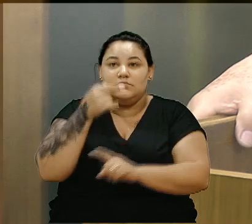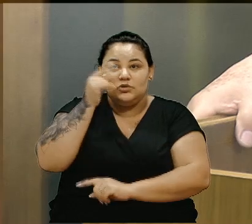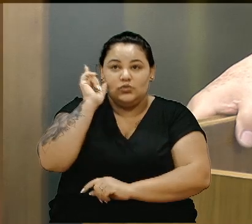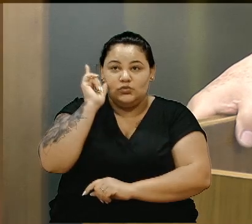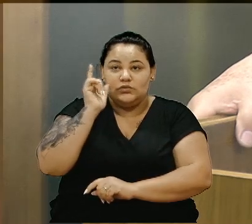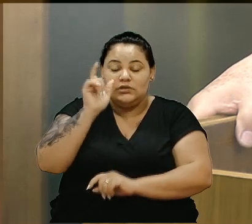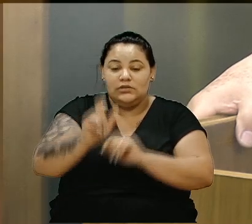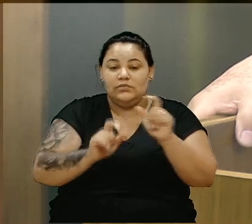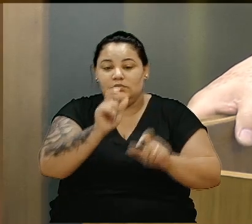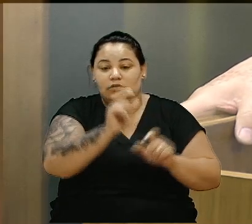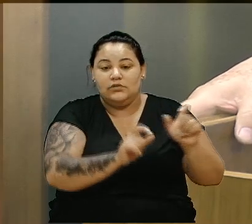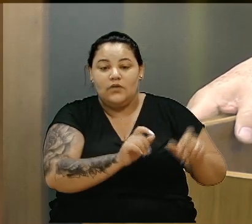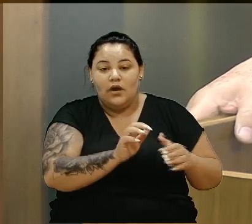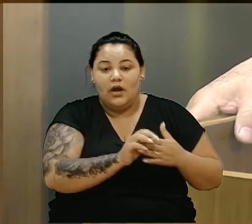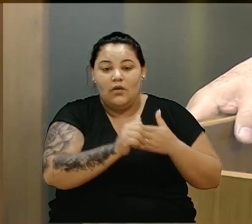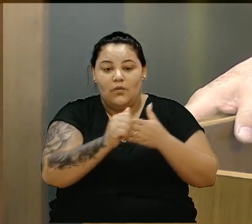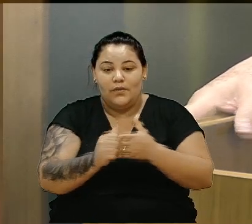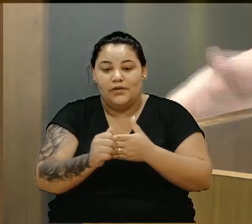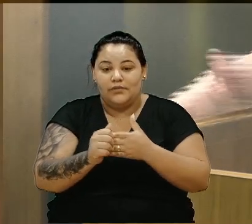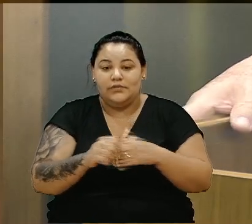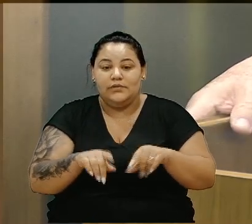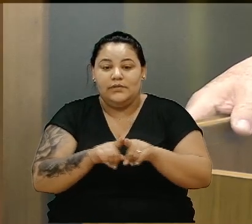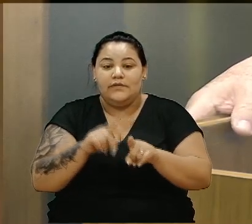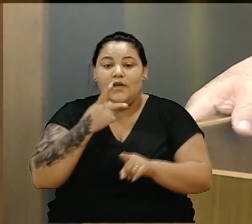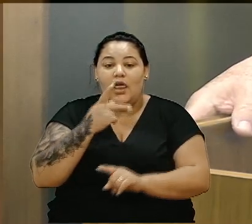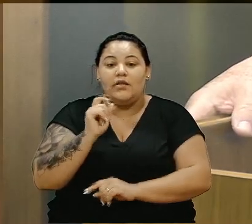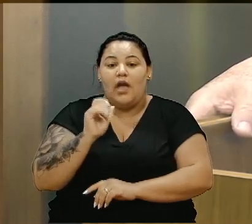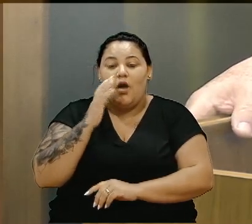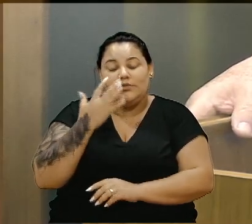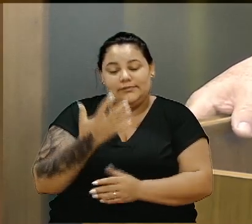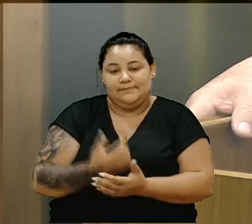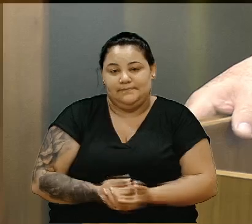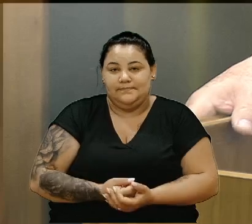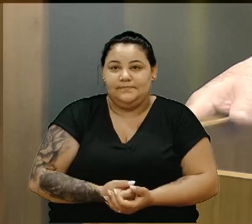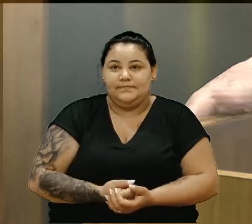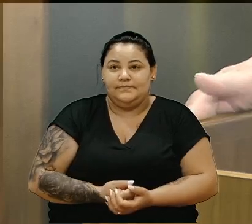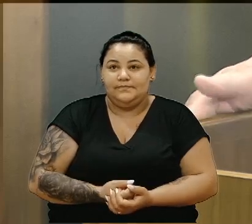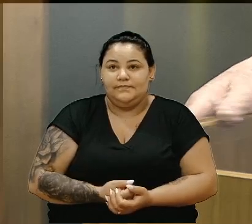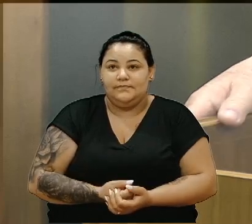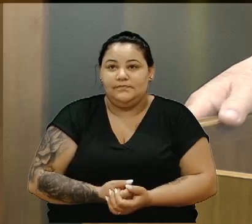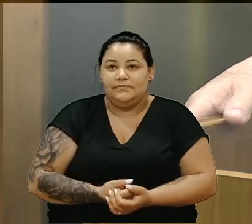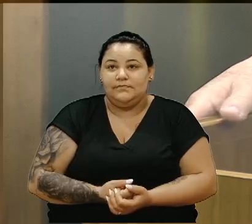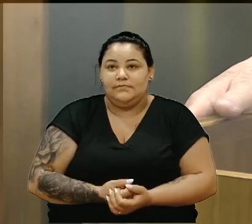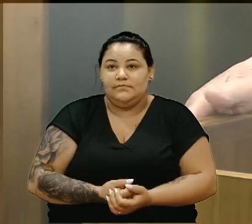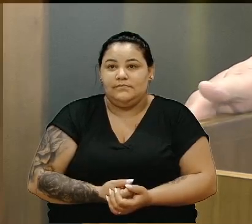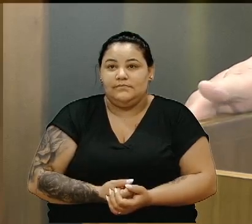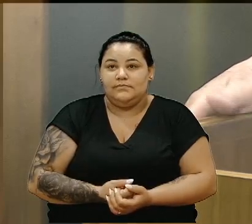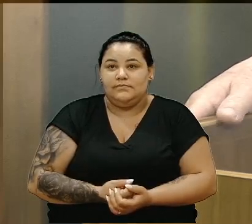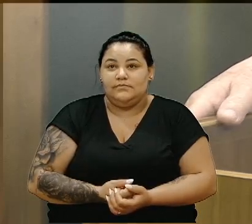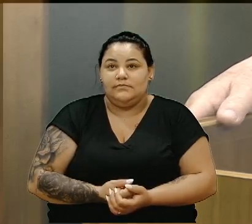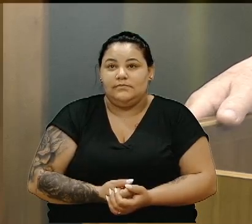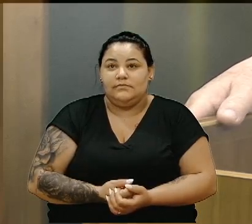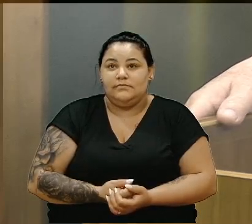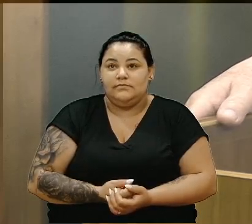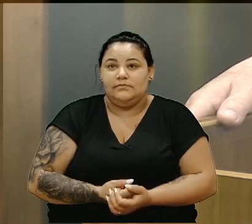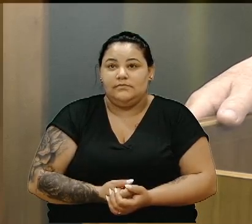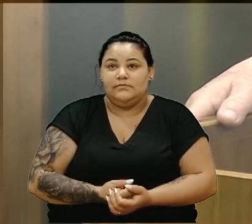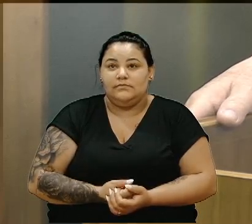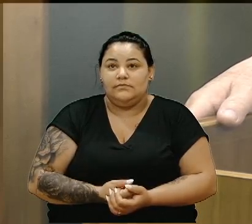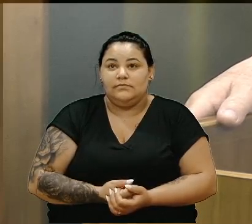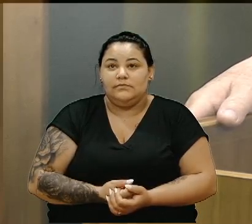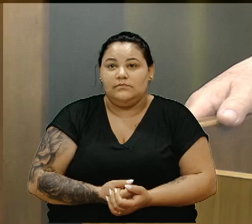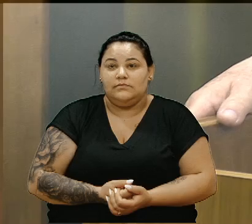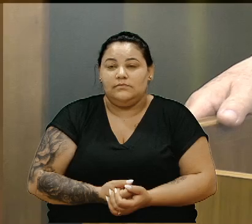acompanhou, então, nesse sentido, dizendo que aconteceu isso. E aí, vereador Daiane, Vossa Senhoria utilizou uma